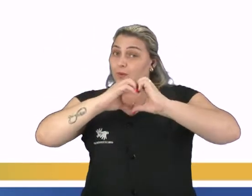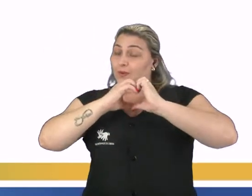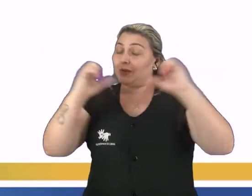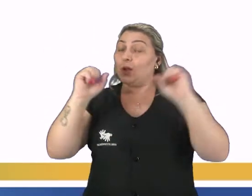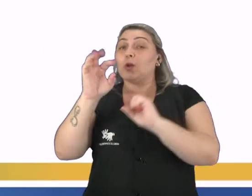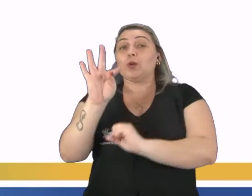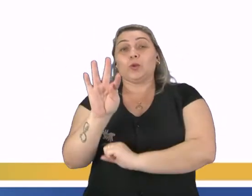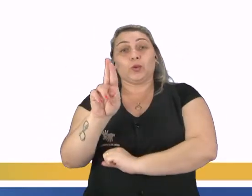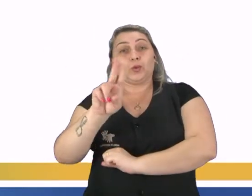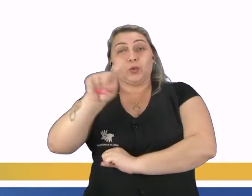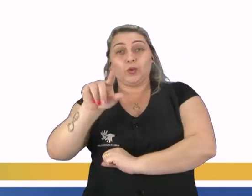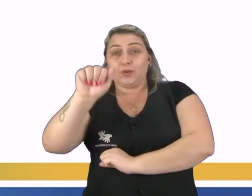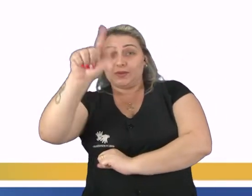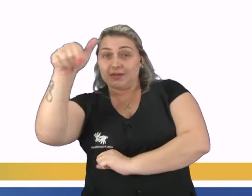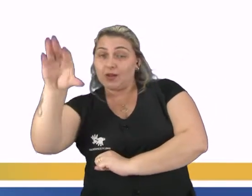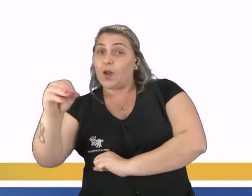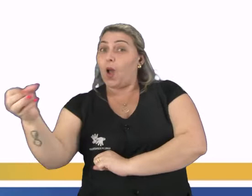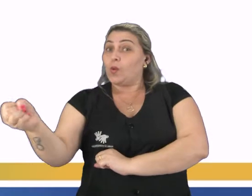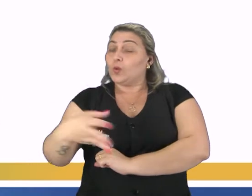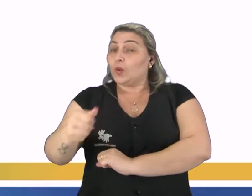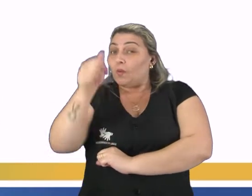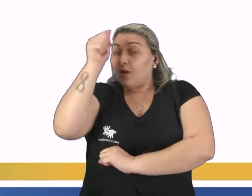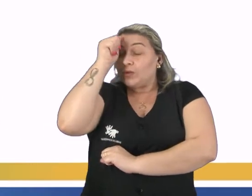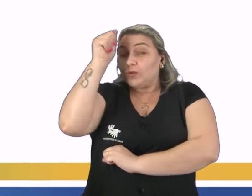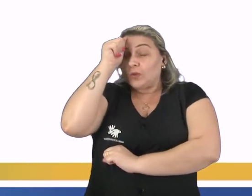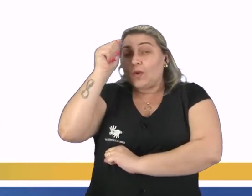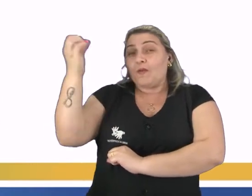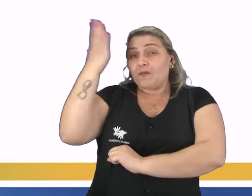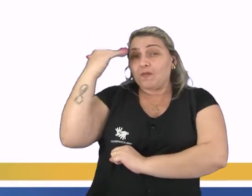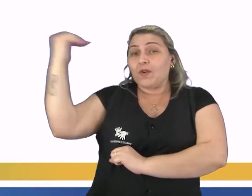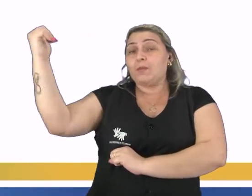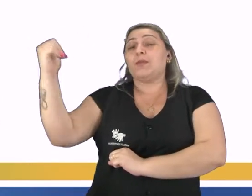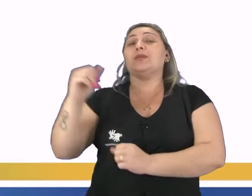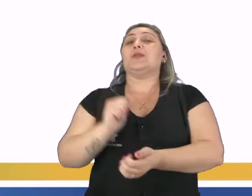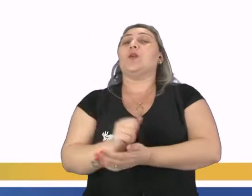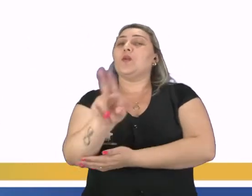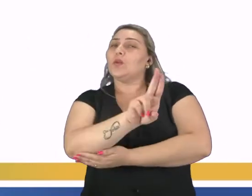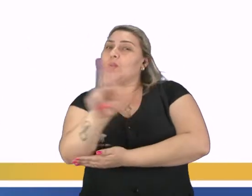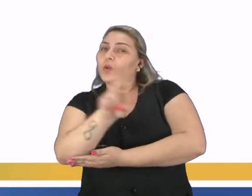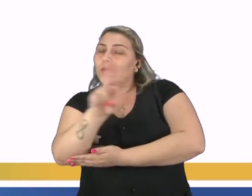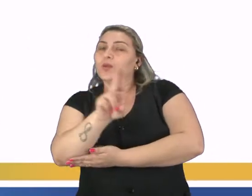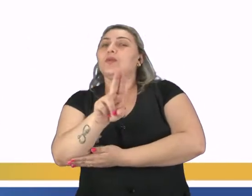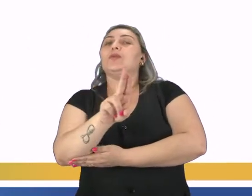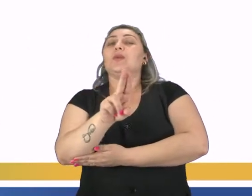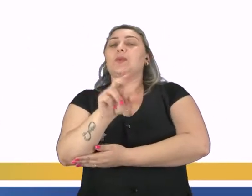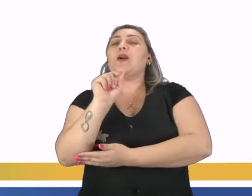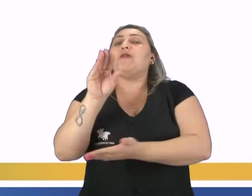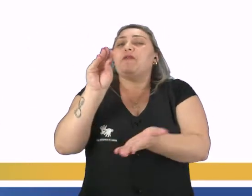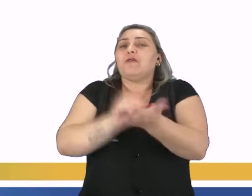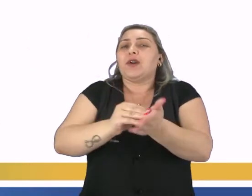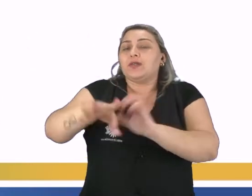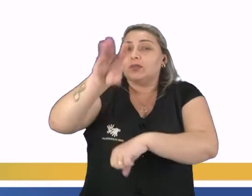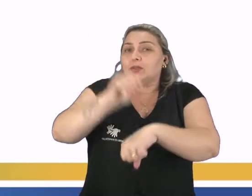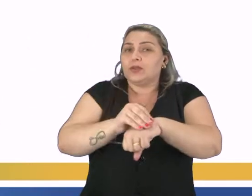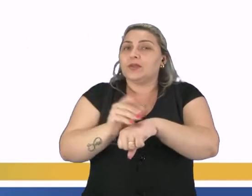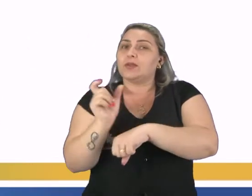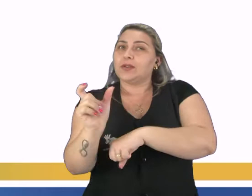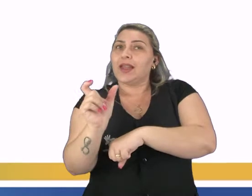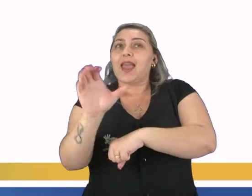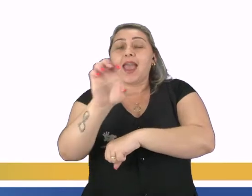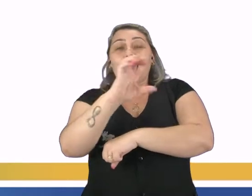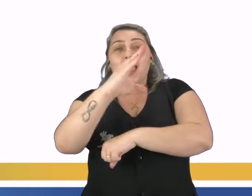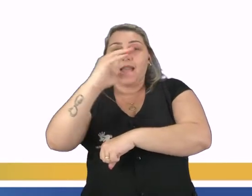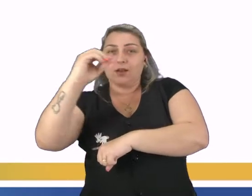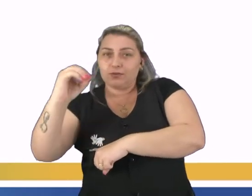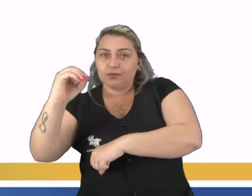paixão por tuzão. É o novo Drummond. Pessoal, o nome desse vício de linguagem é chamado de